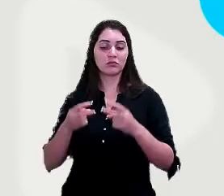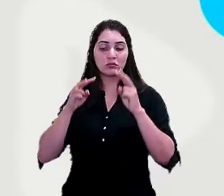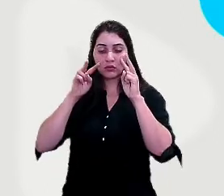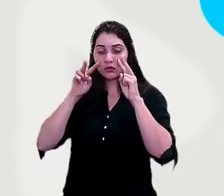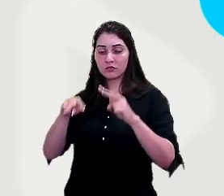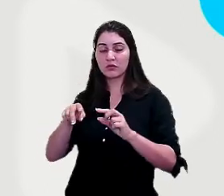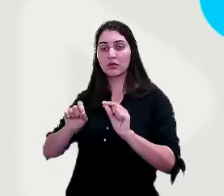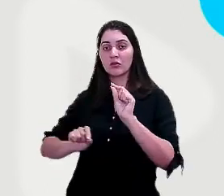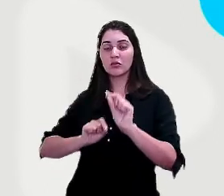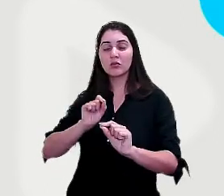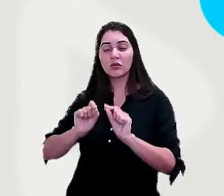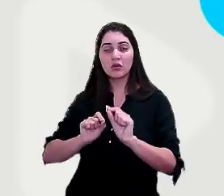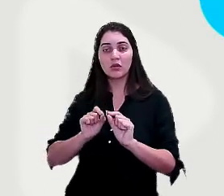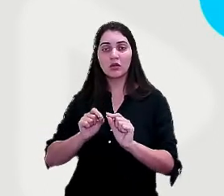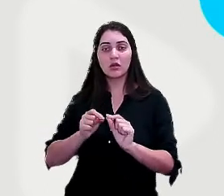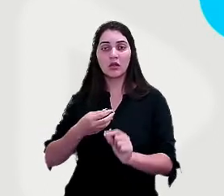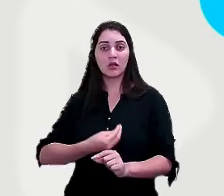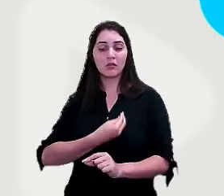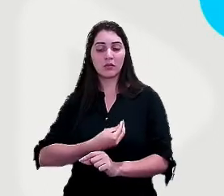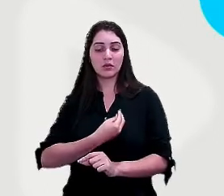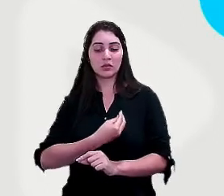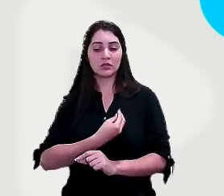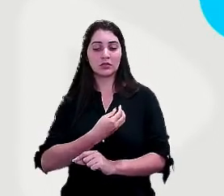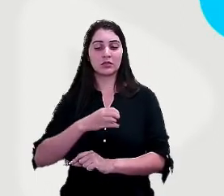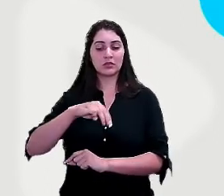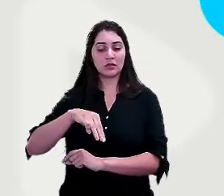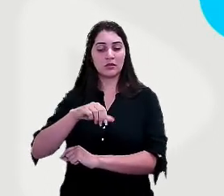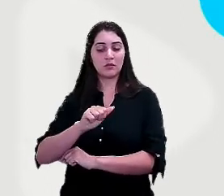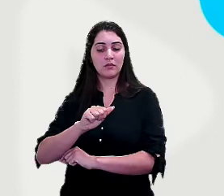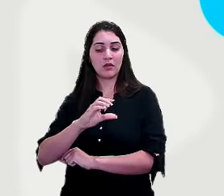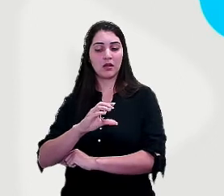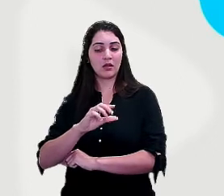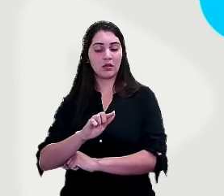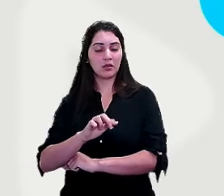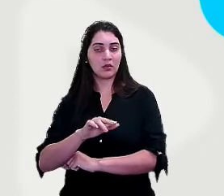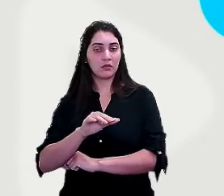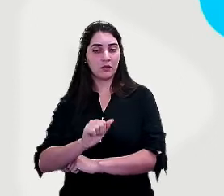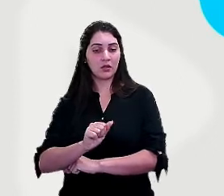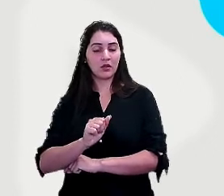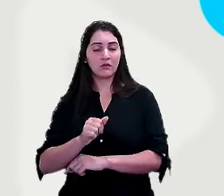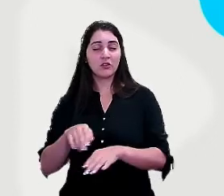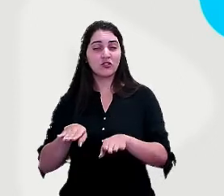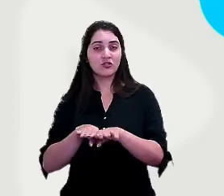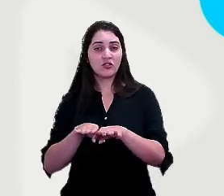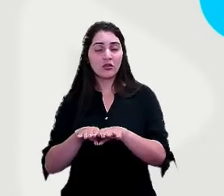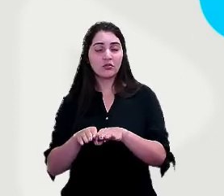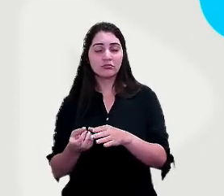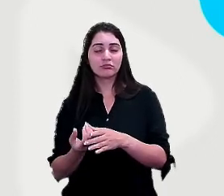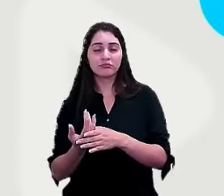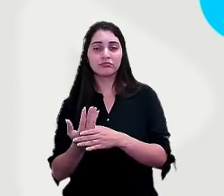a presença de câmaras de magma que vão subindo e vão chegando à superfície, causando